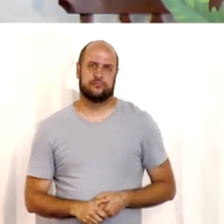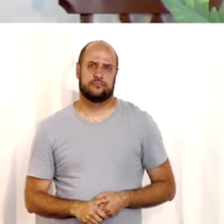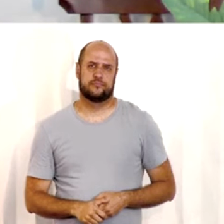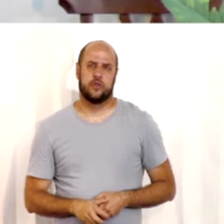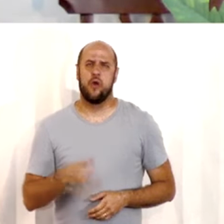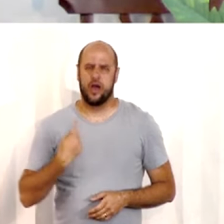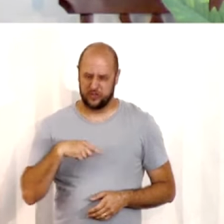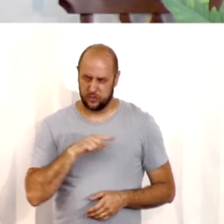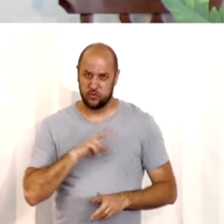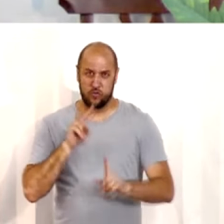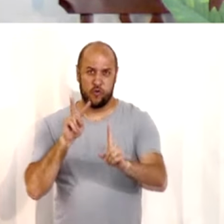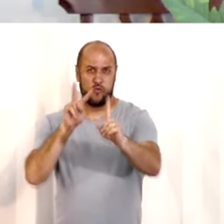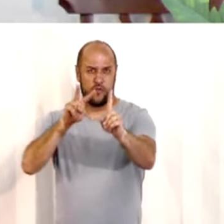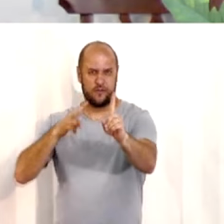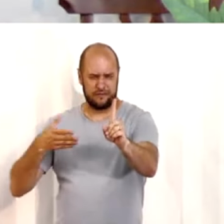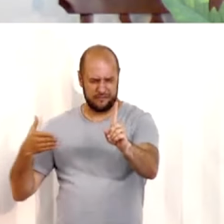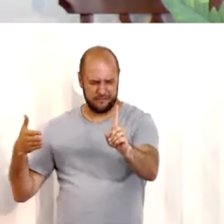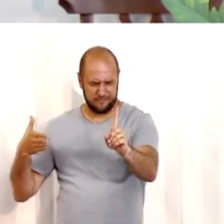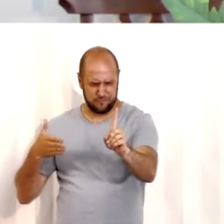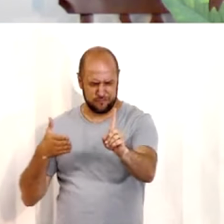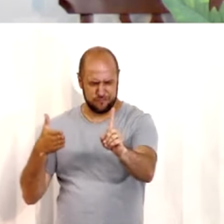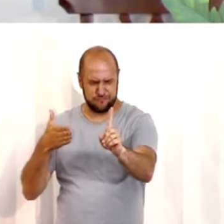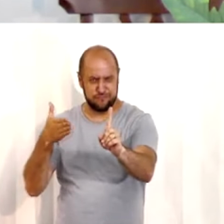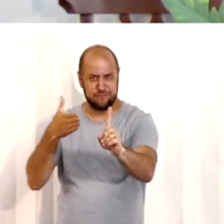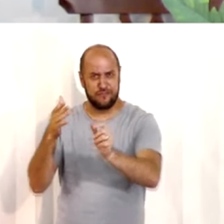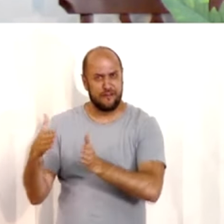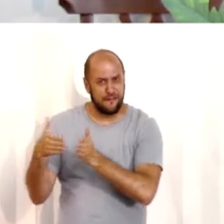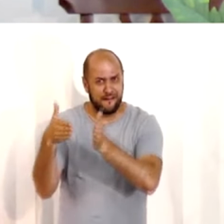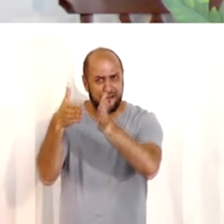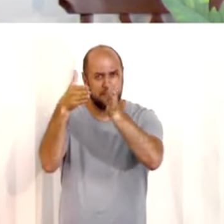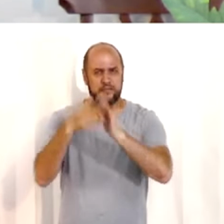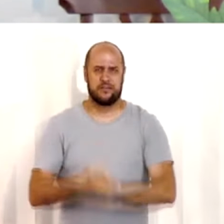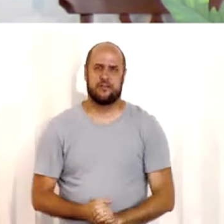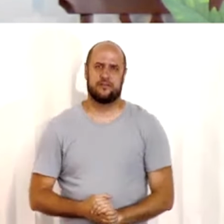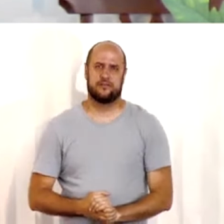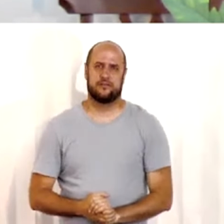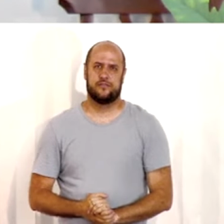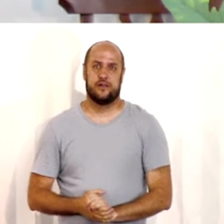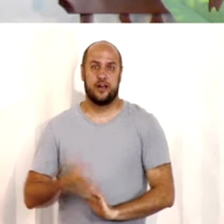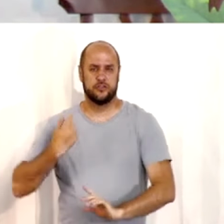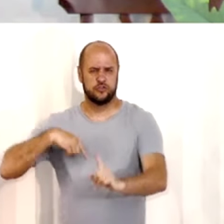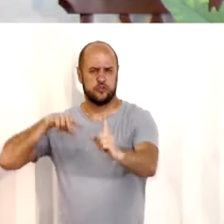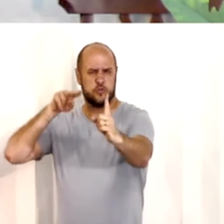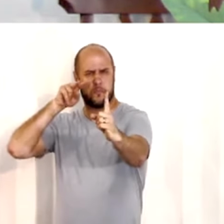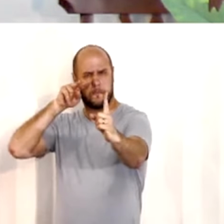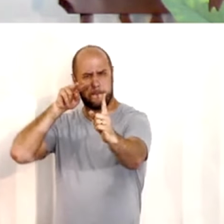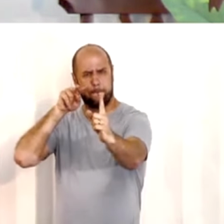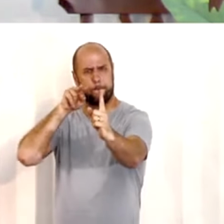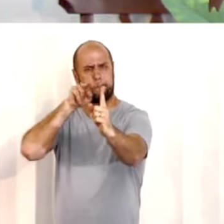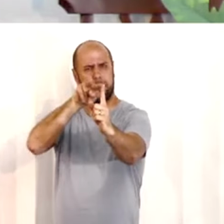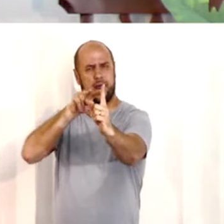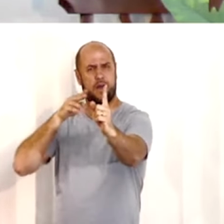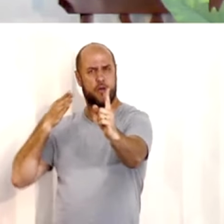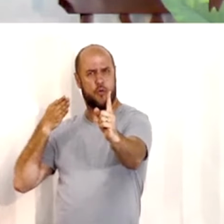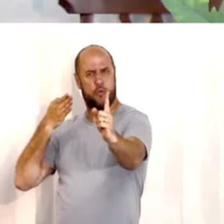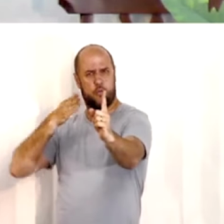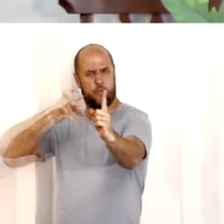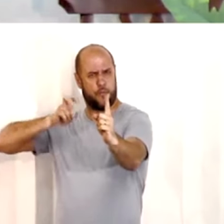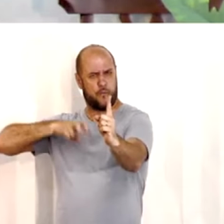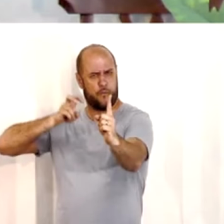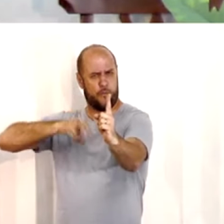caminha, é porque senão não se anda, é porque senão olhar atentamente, conforme diz o texto,